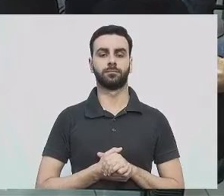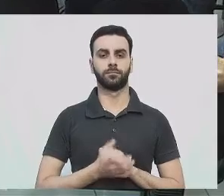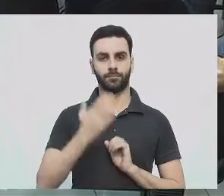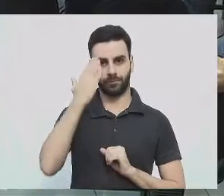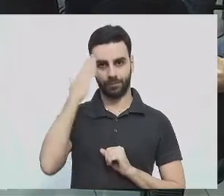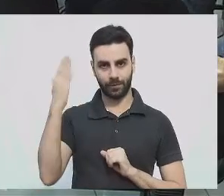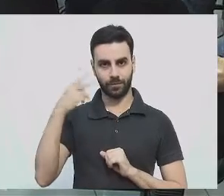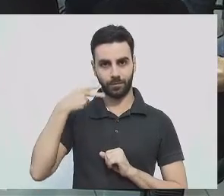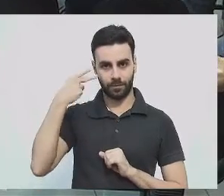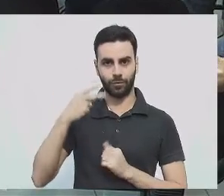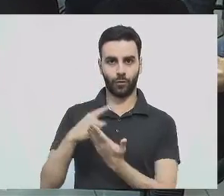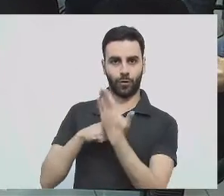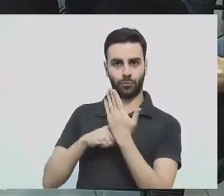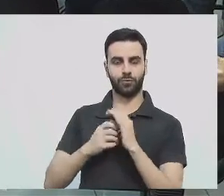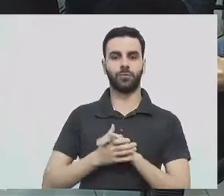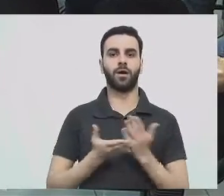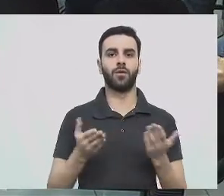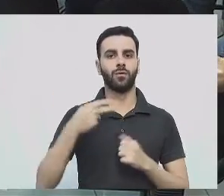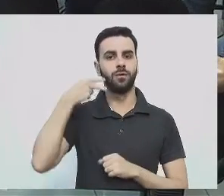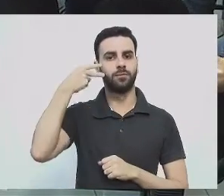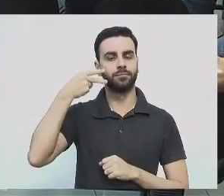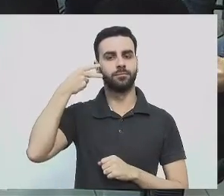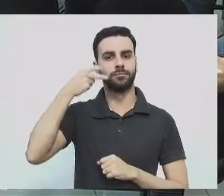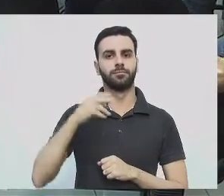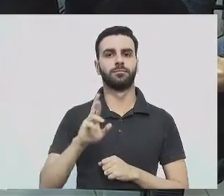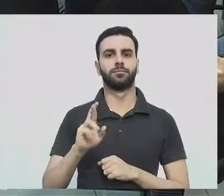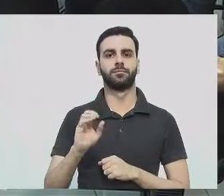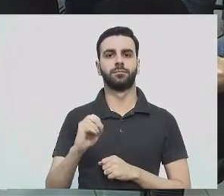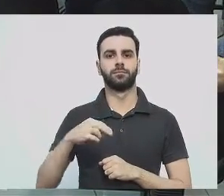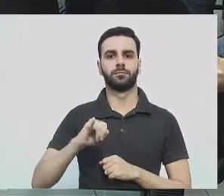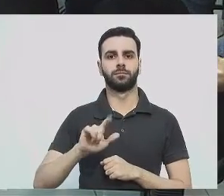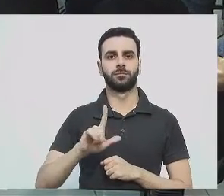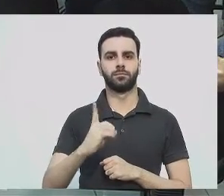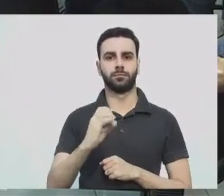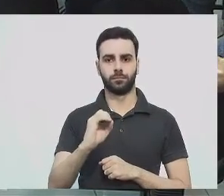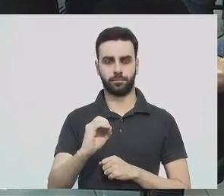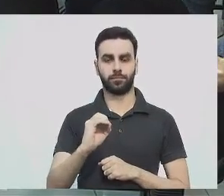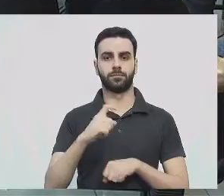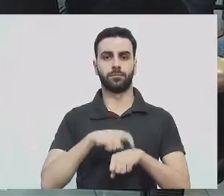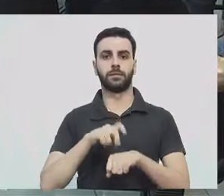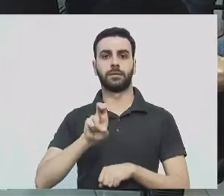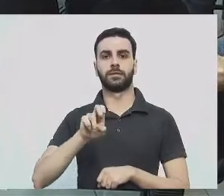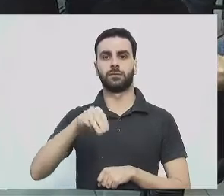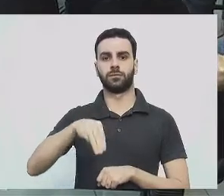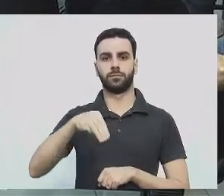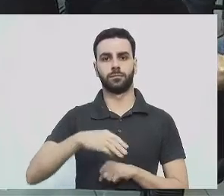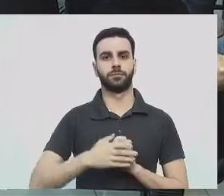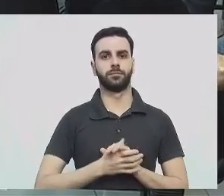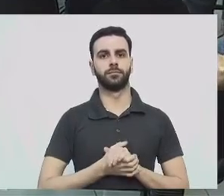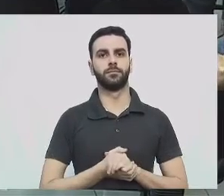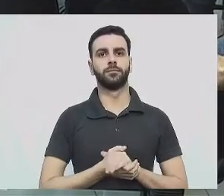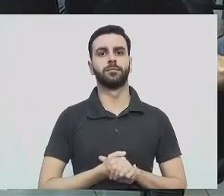Obrigado, vereador Geraldão. Com a palavra, o vereador Ronildo Ferreira, DJ Rony. O senhor tem 5 minutos.